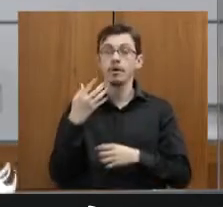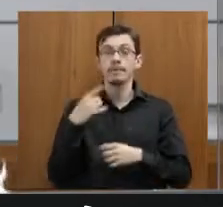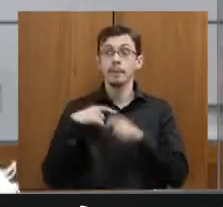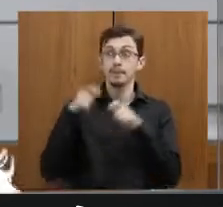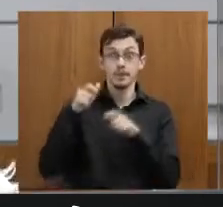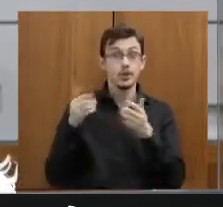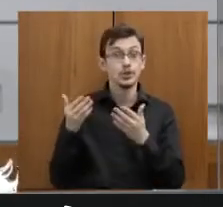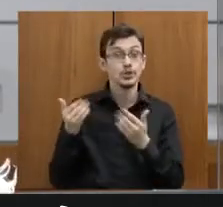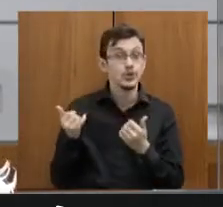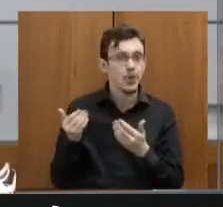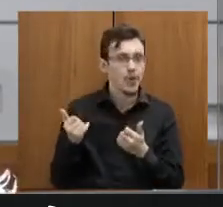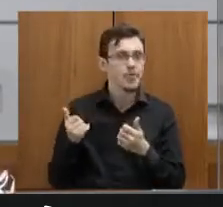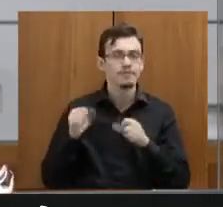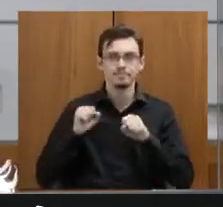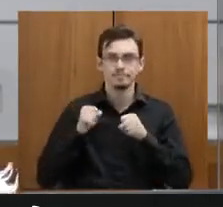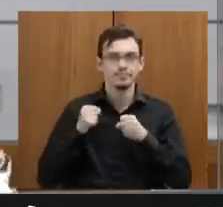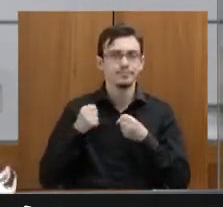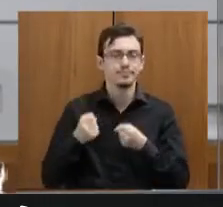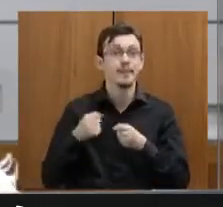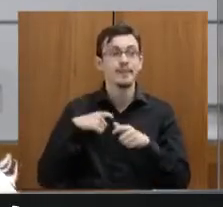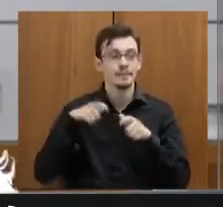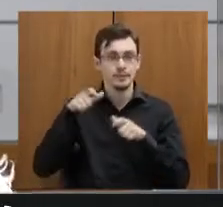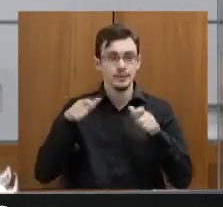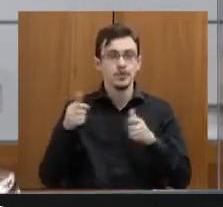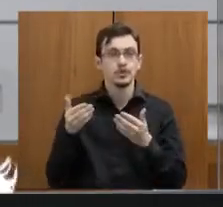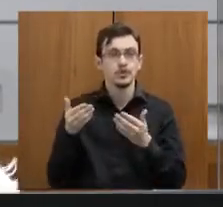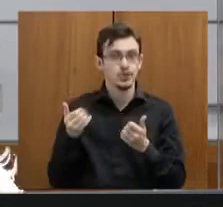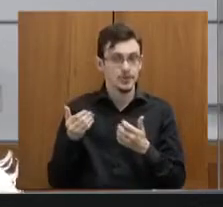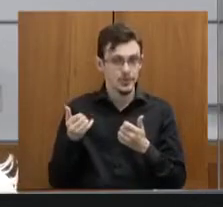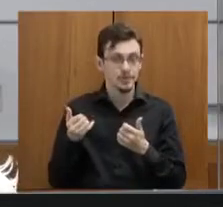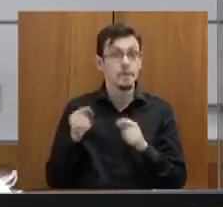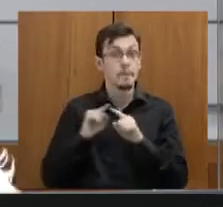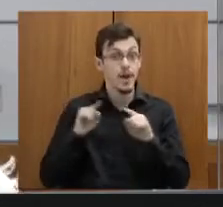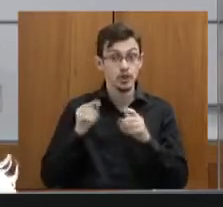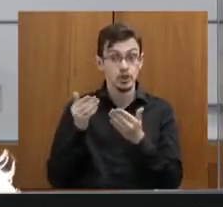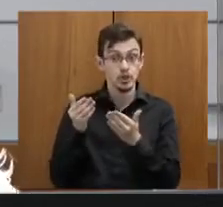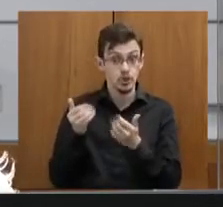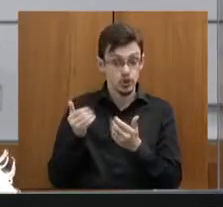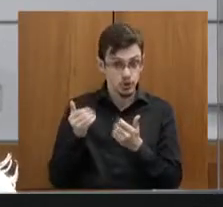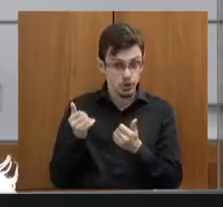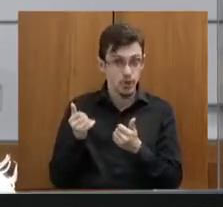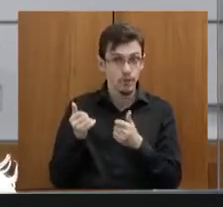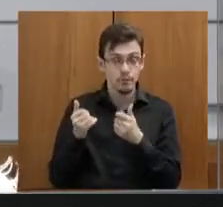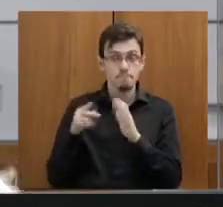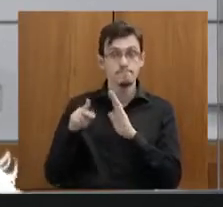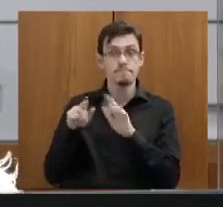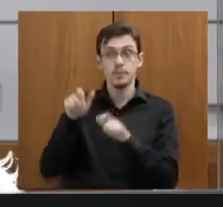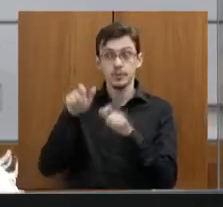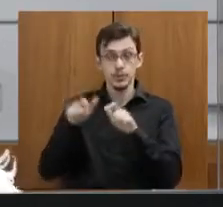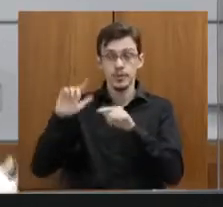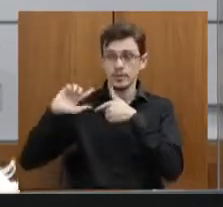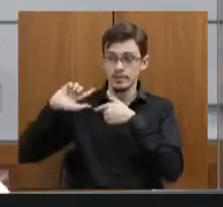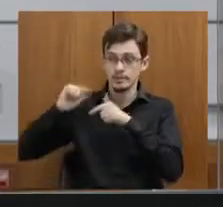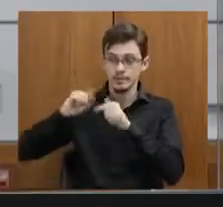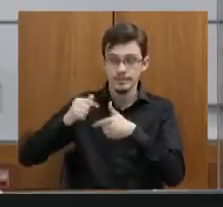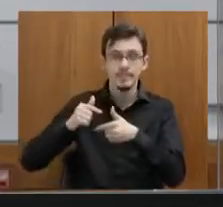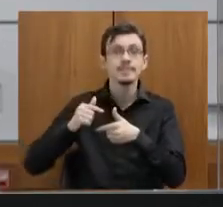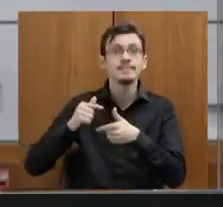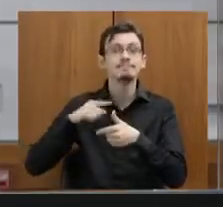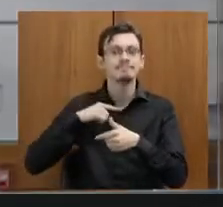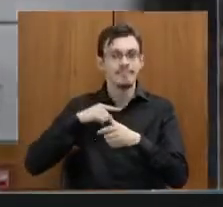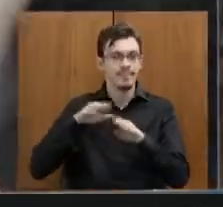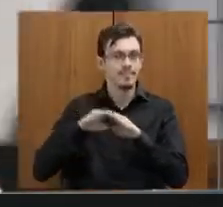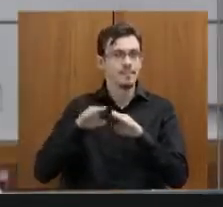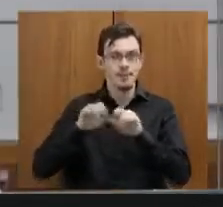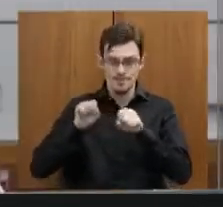também uma Juventude com uma garra né temos Juventude diversas aí matar a juventude dos povos tradicionais para ficar na juventude O terreiro também